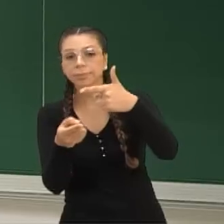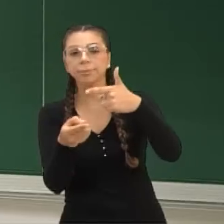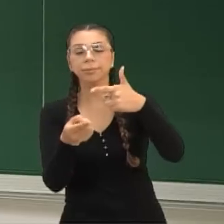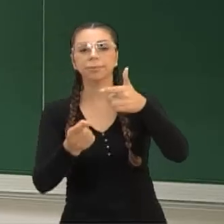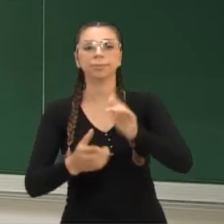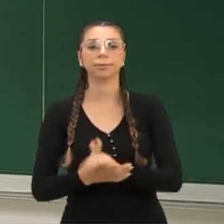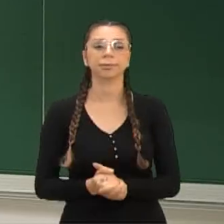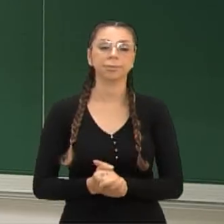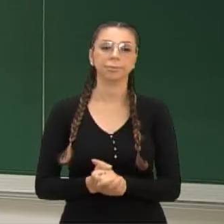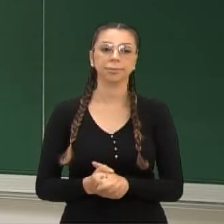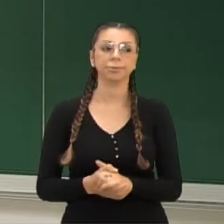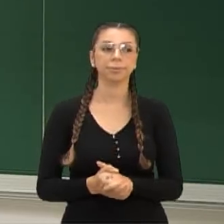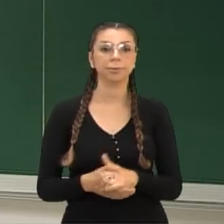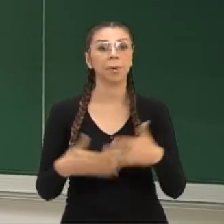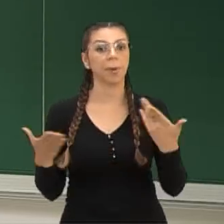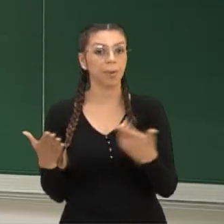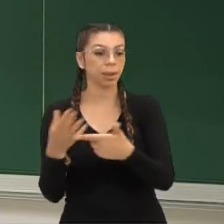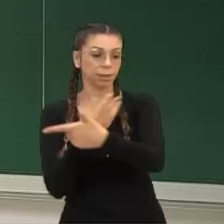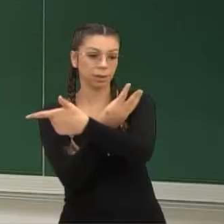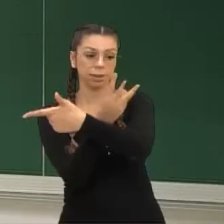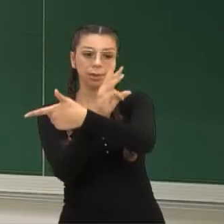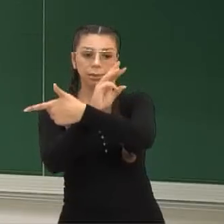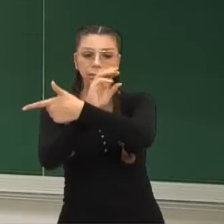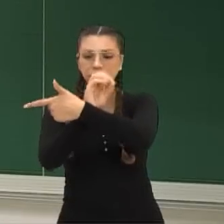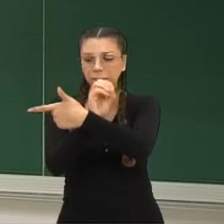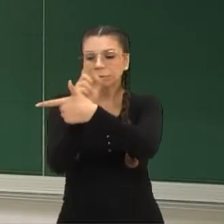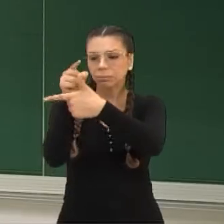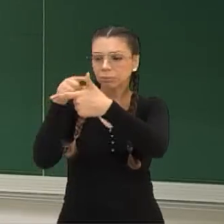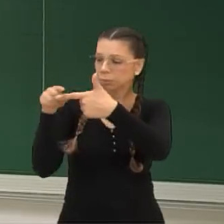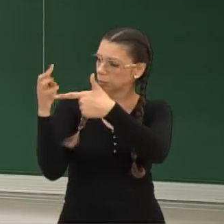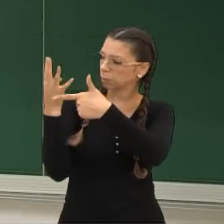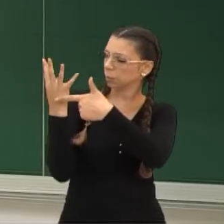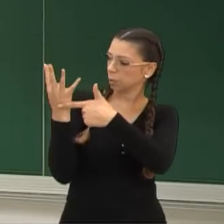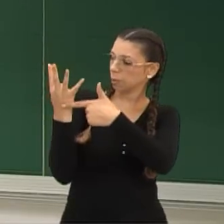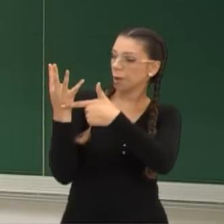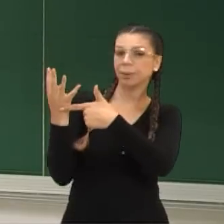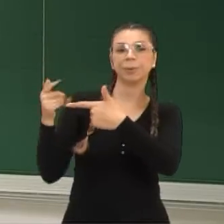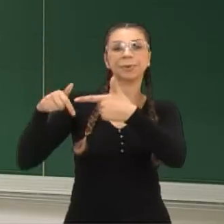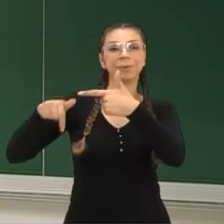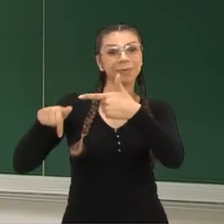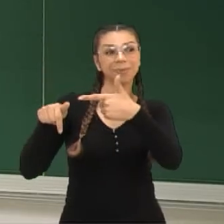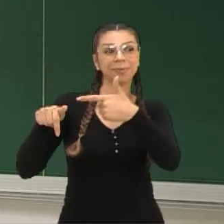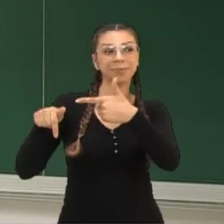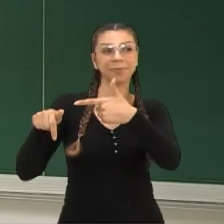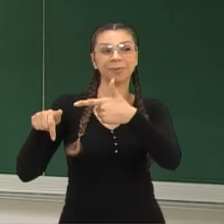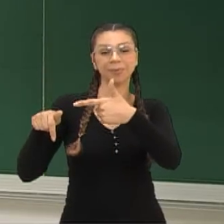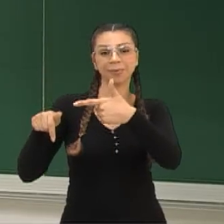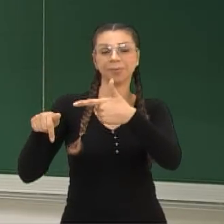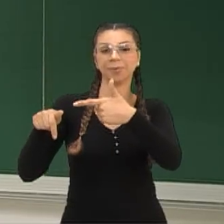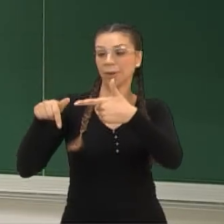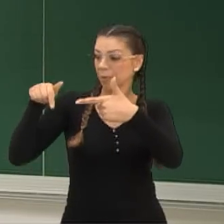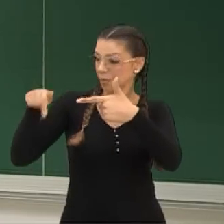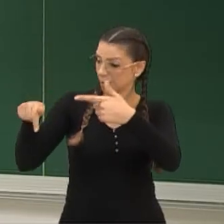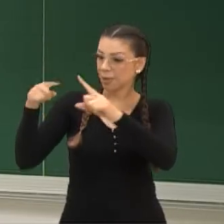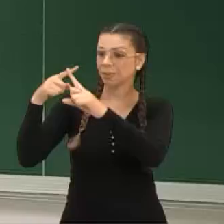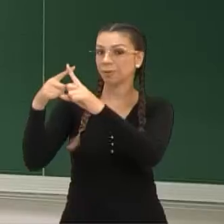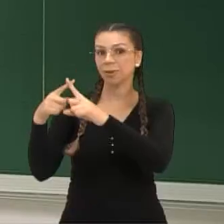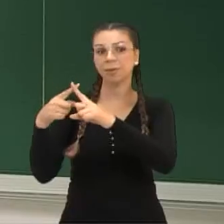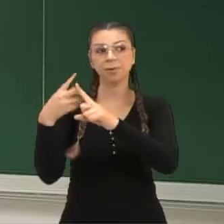décimos. 30 dividido por 4 vai dar quanto? 7. 7 vezes 4,